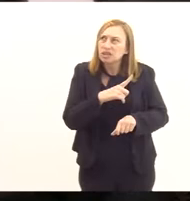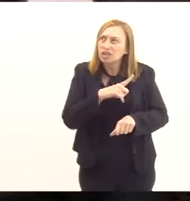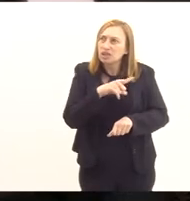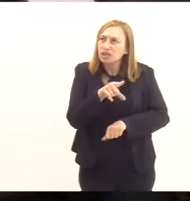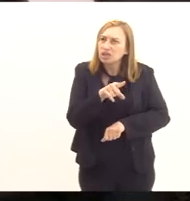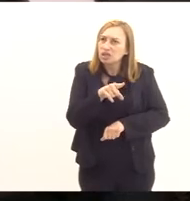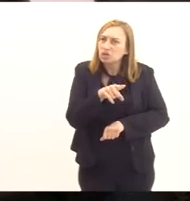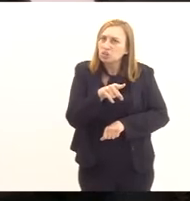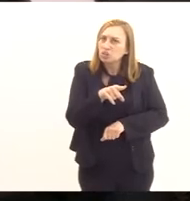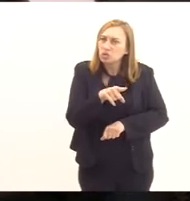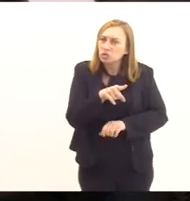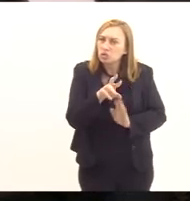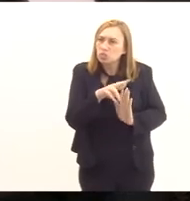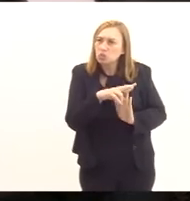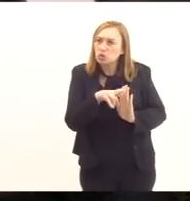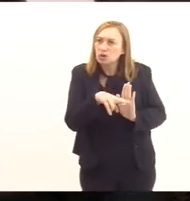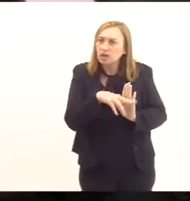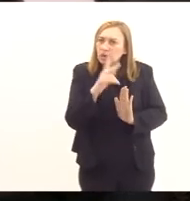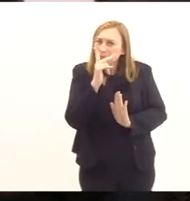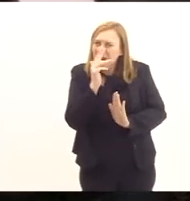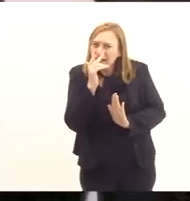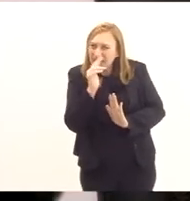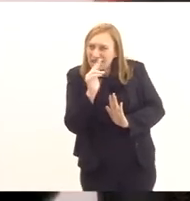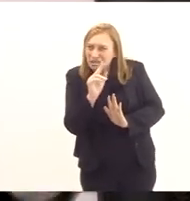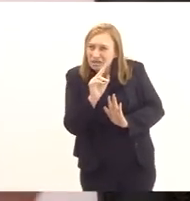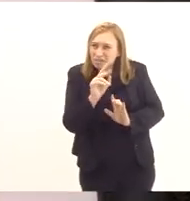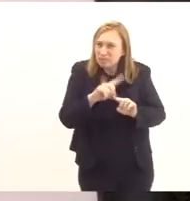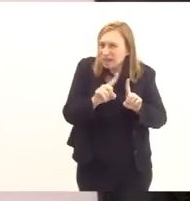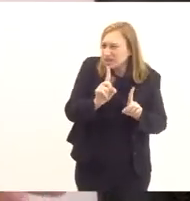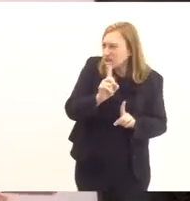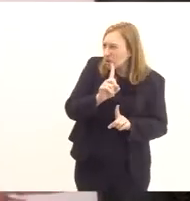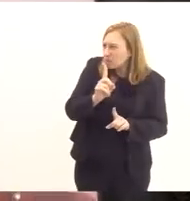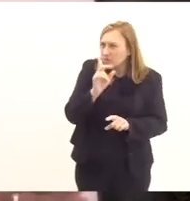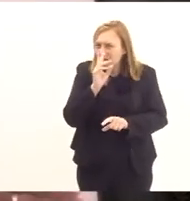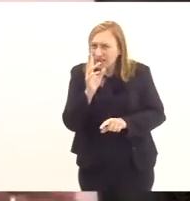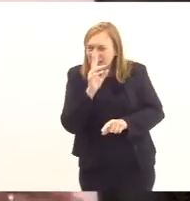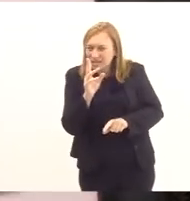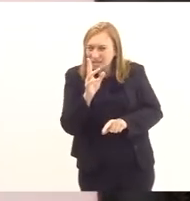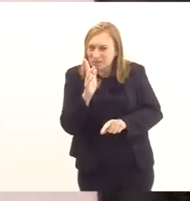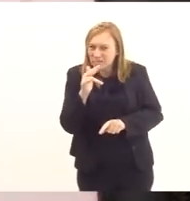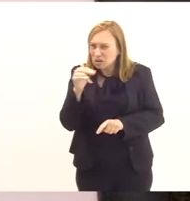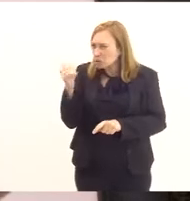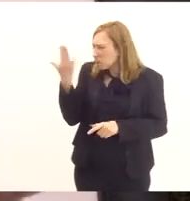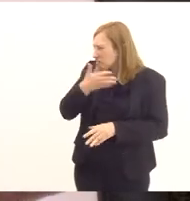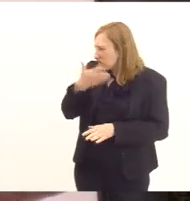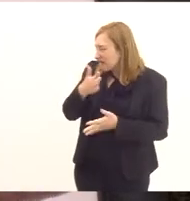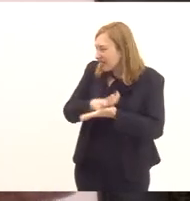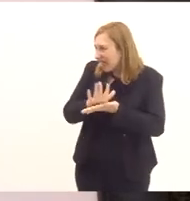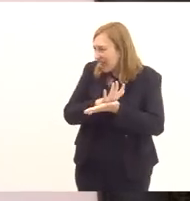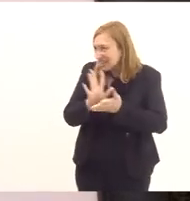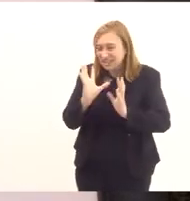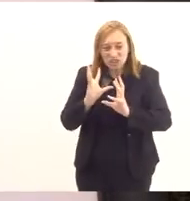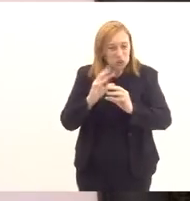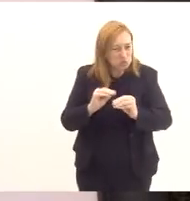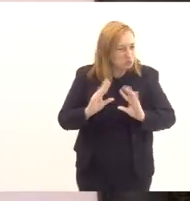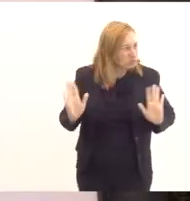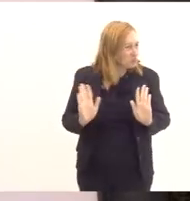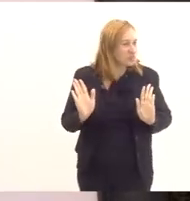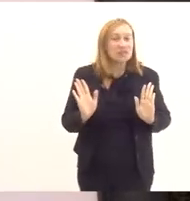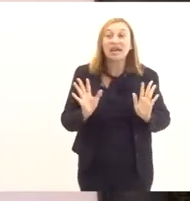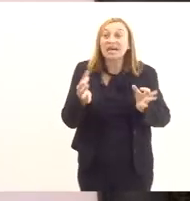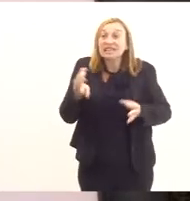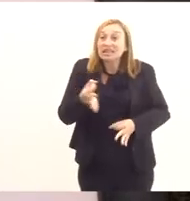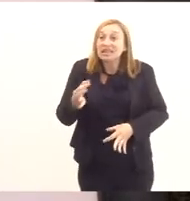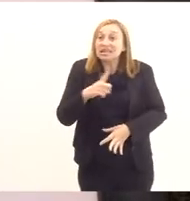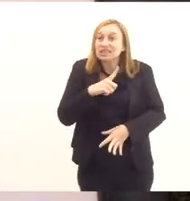um parecer que parece com aquilo que não parece que aparecerá onde ele não quer vir nunca nessa Esse é o resumo da água aqui porque a única